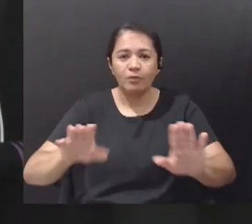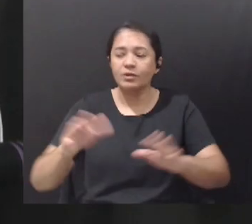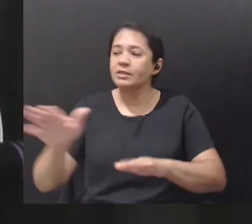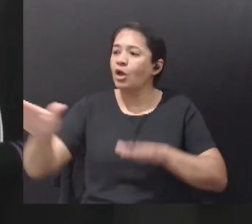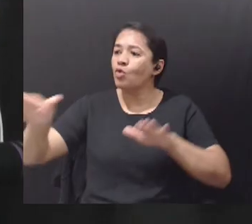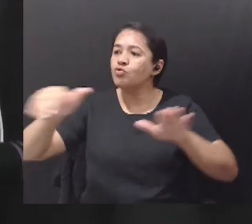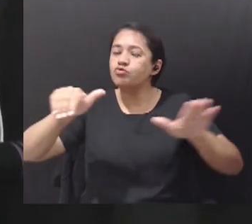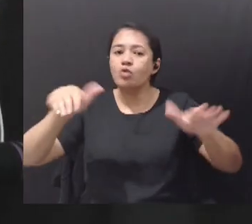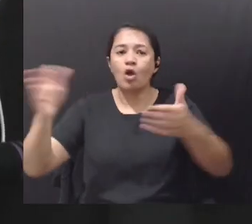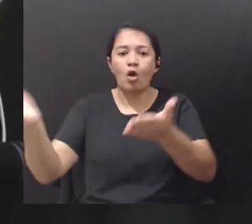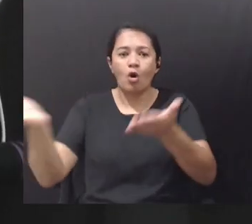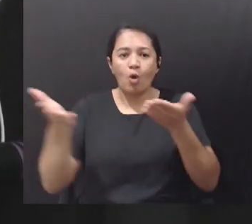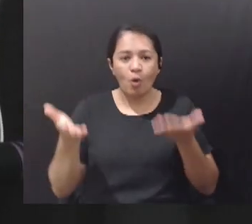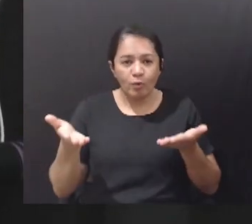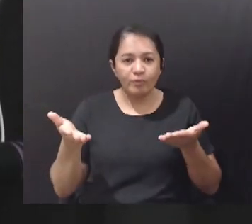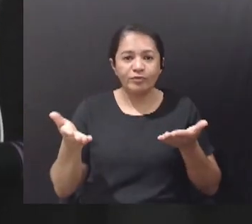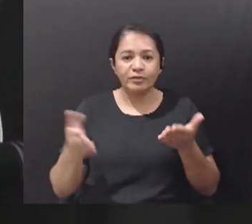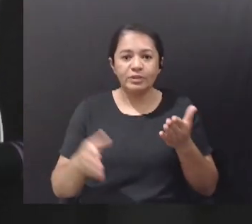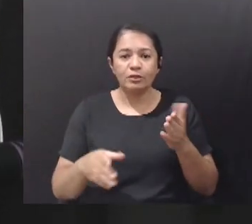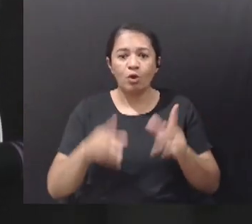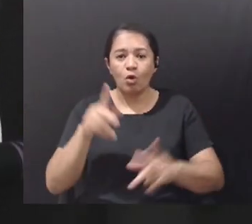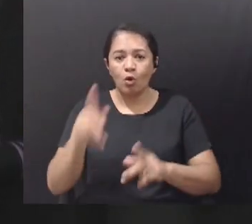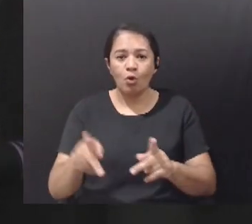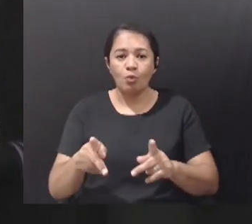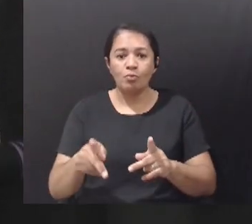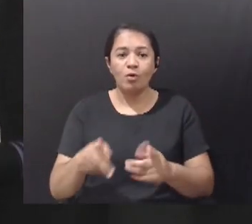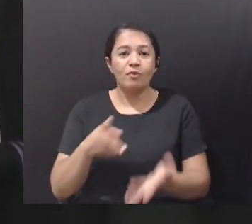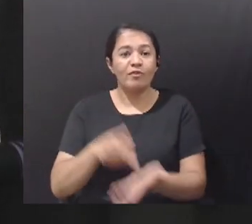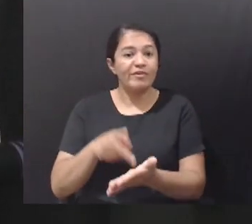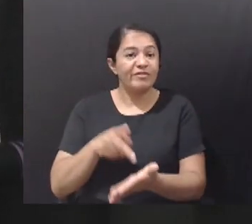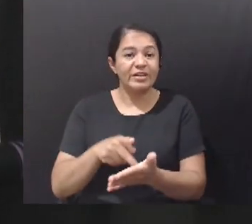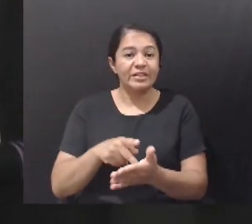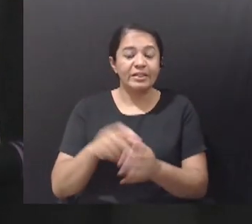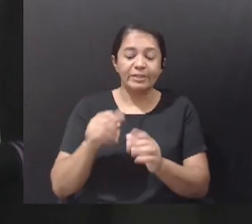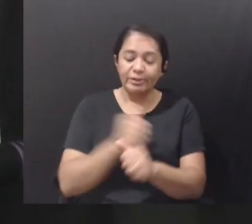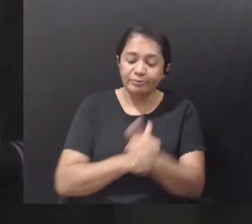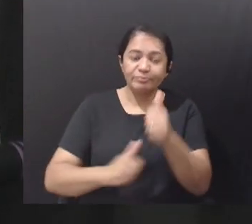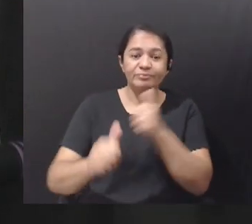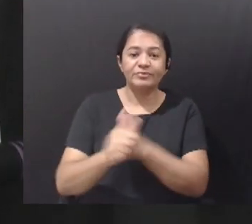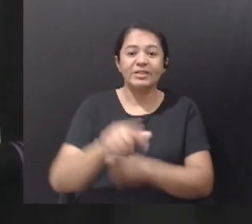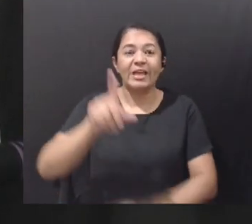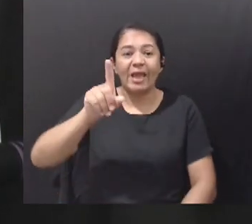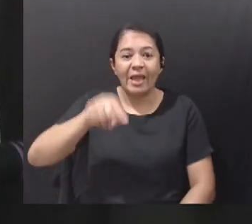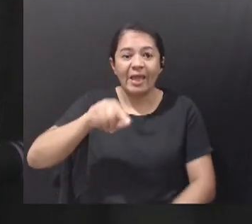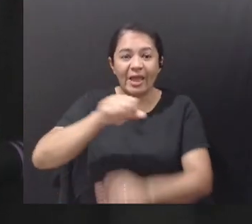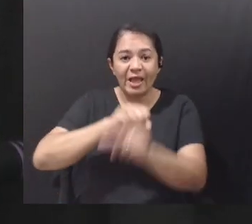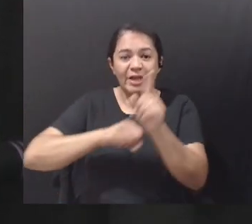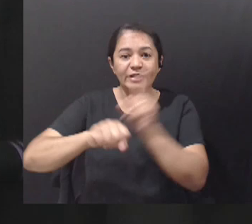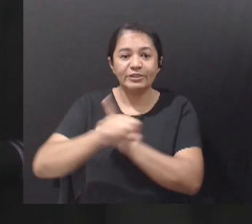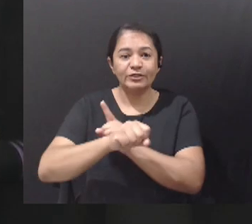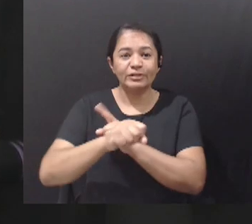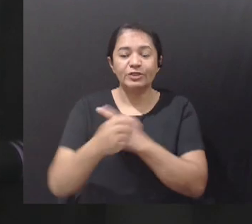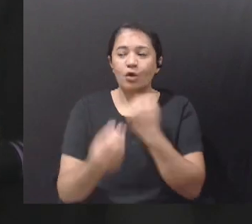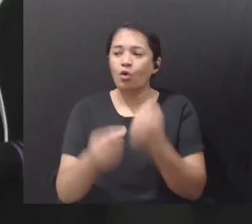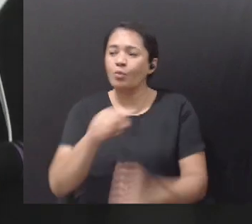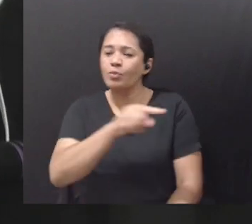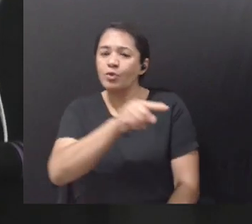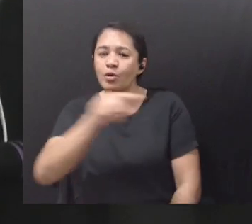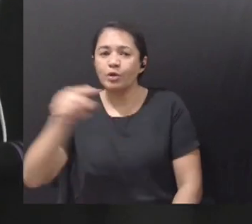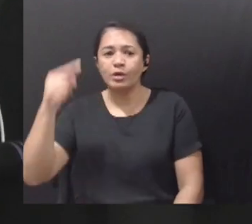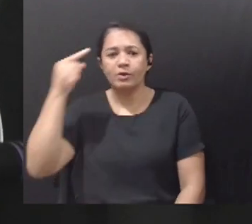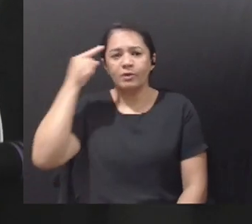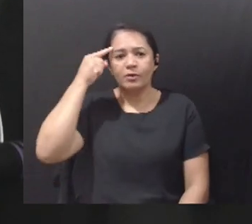direito, aqueles que são os reais e verdadeiros protagonistas, que é a sociedade. Sim. Como é que você pensa cuidar